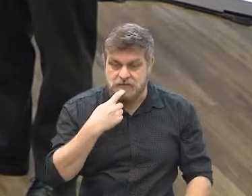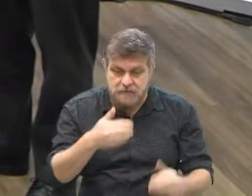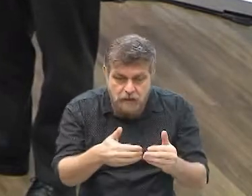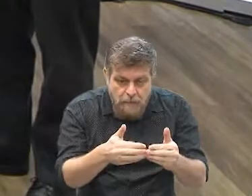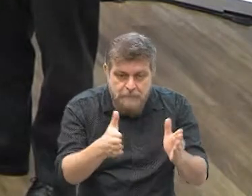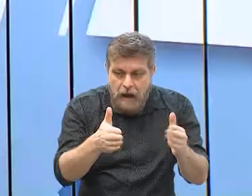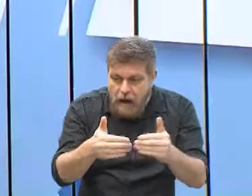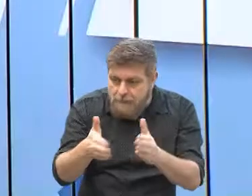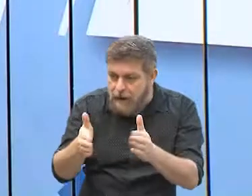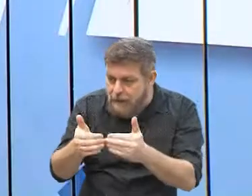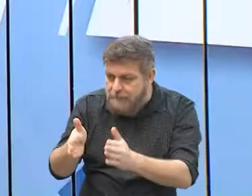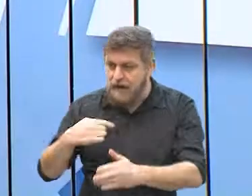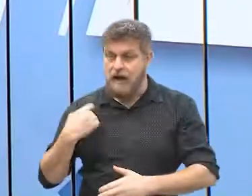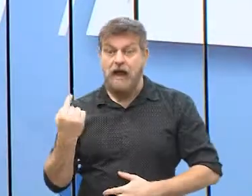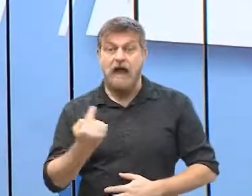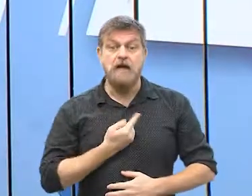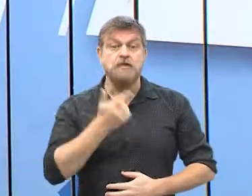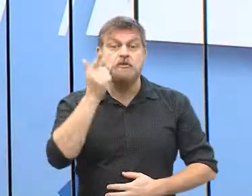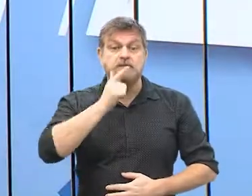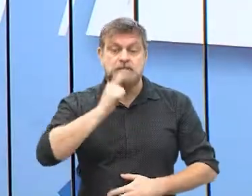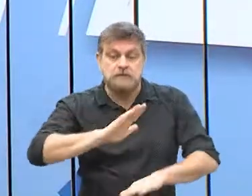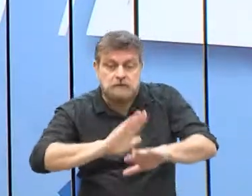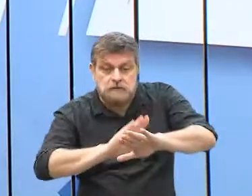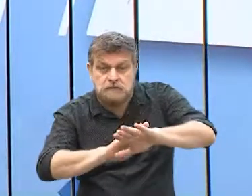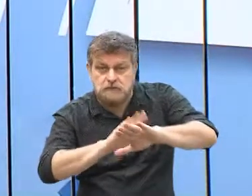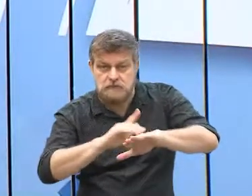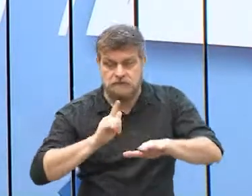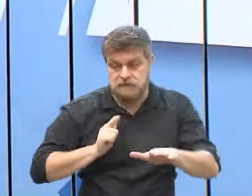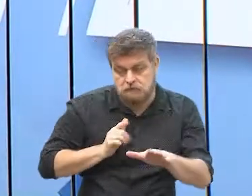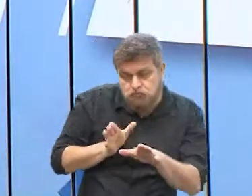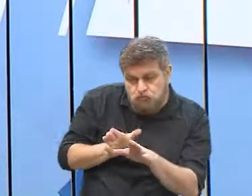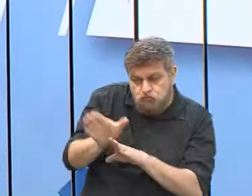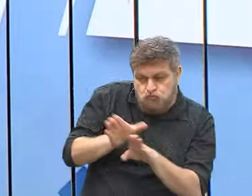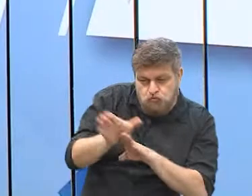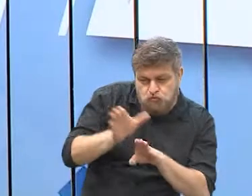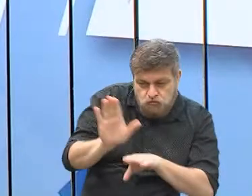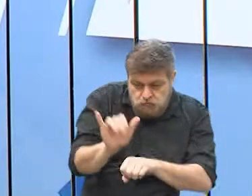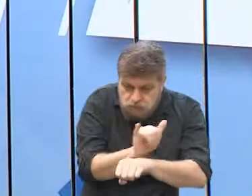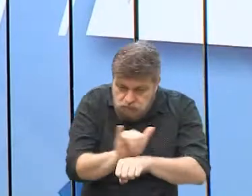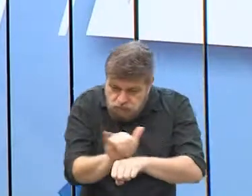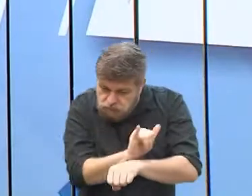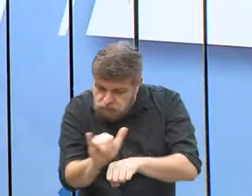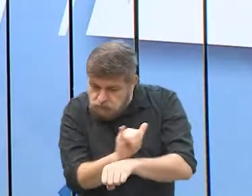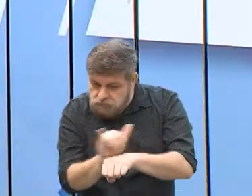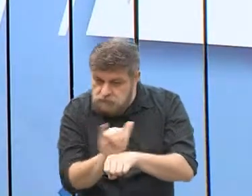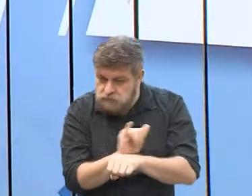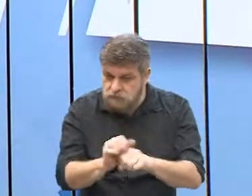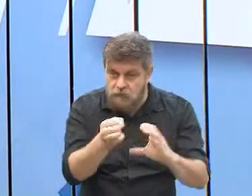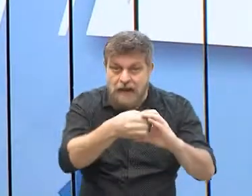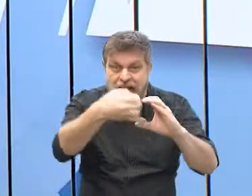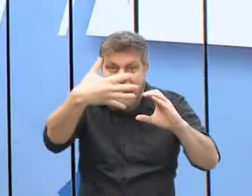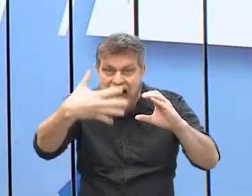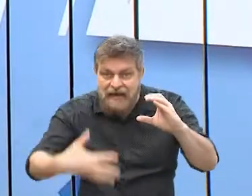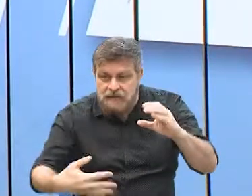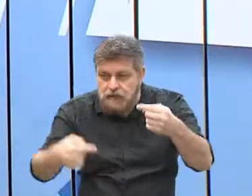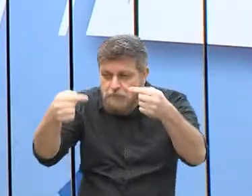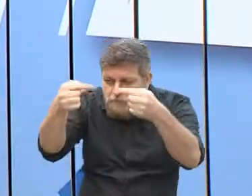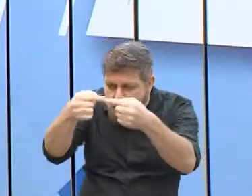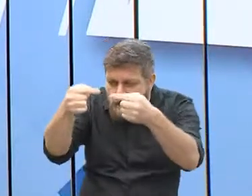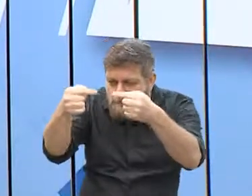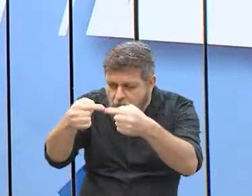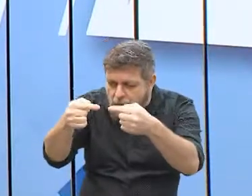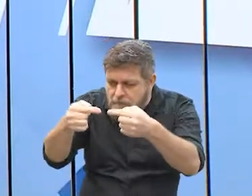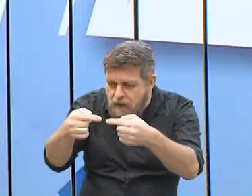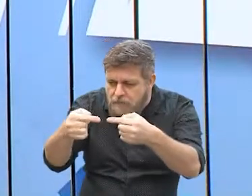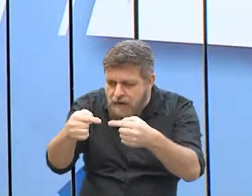de abertura, a gente possa fazer direcionando as ações com as características que são peculiares de